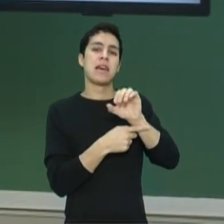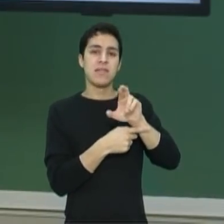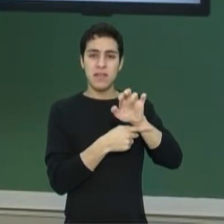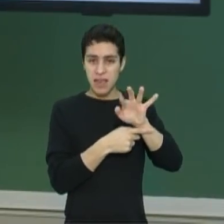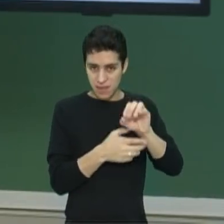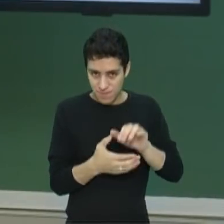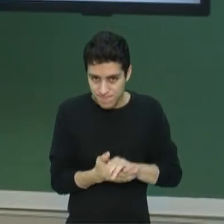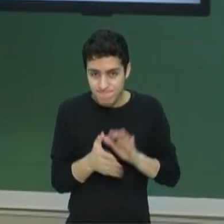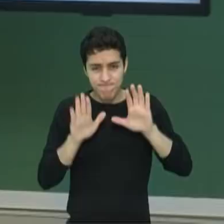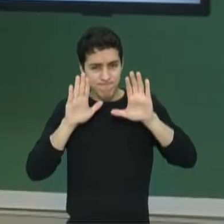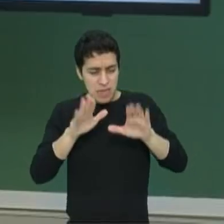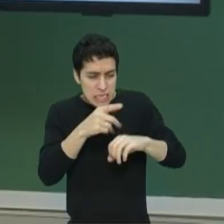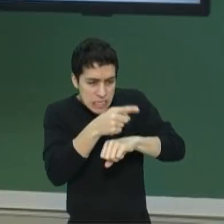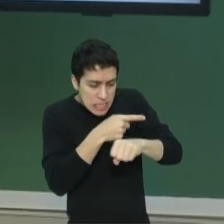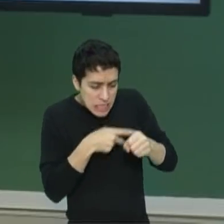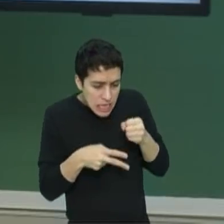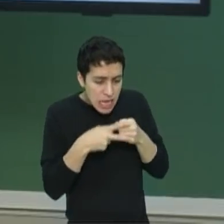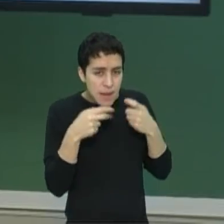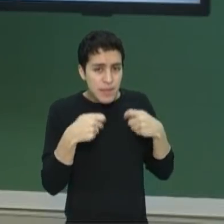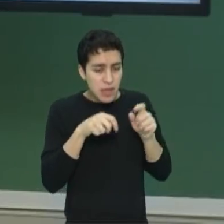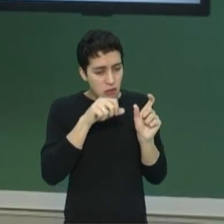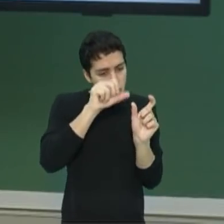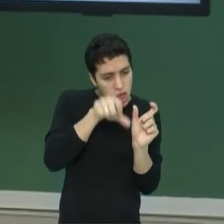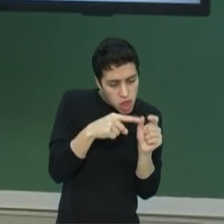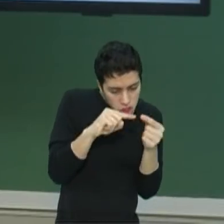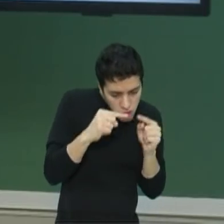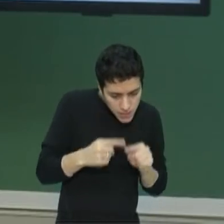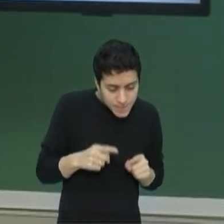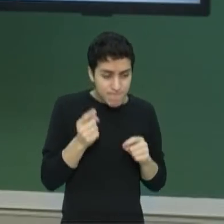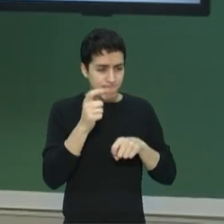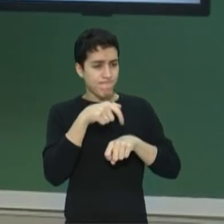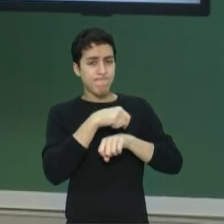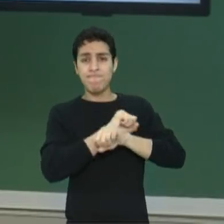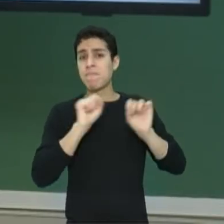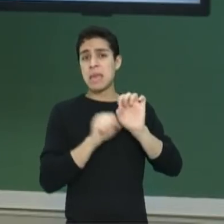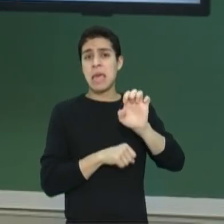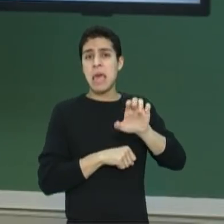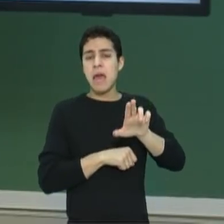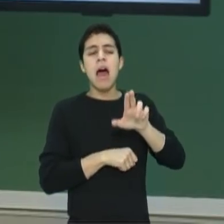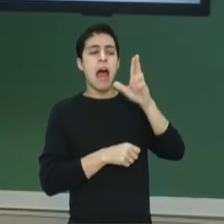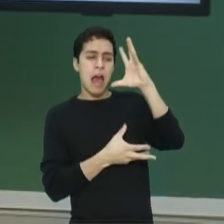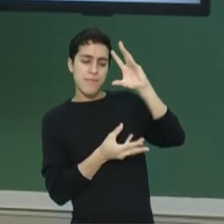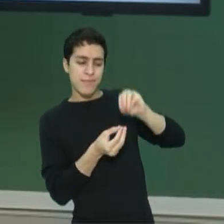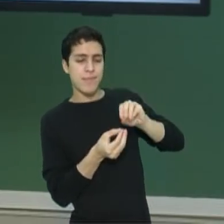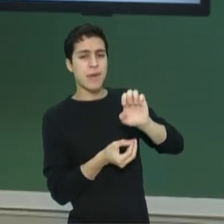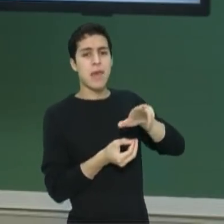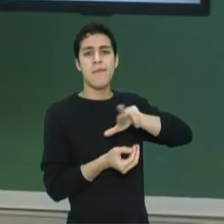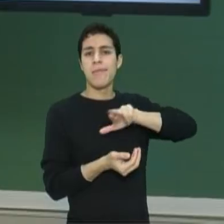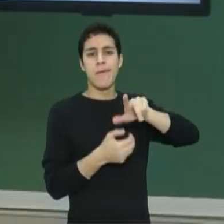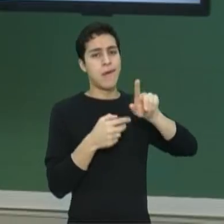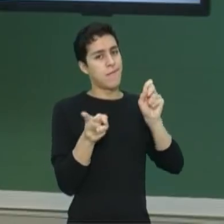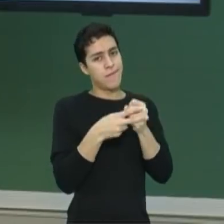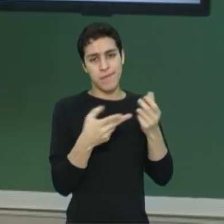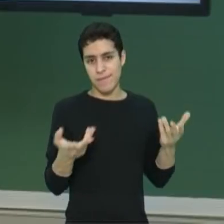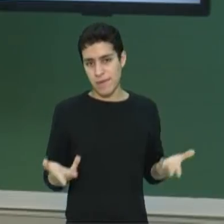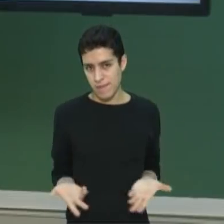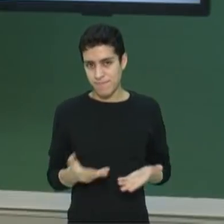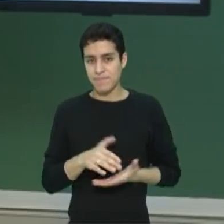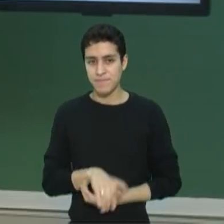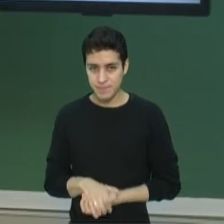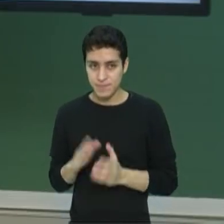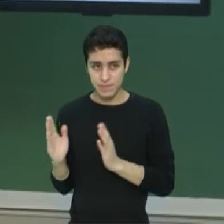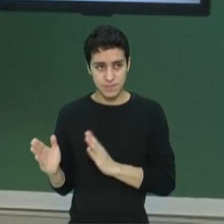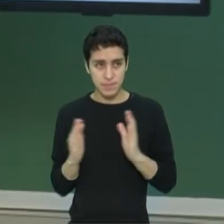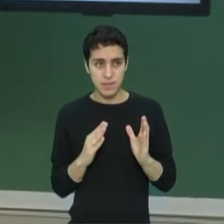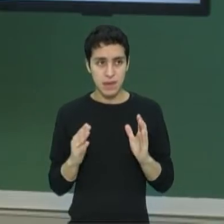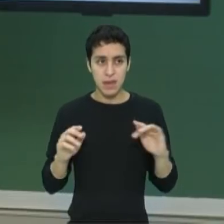para descobrir o que é um verbo eu preciso conjugar, e no caso ali eu não é possível conjugar, eu já sei que eu não é verbo. Né? Adoro